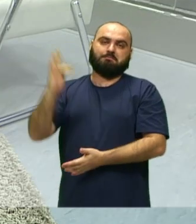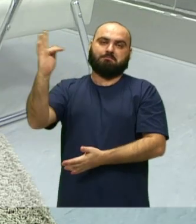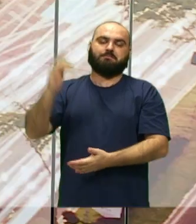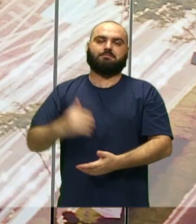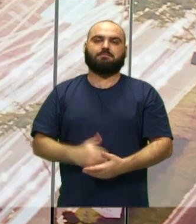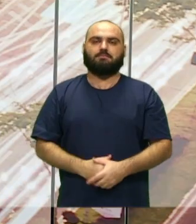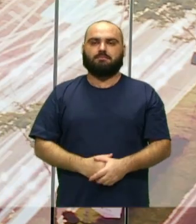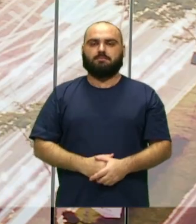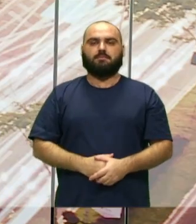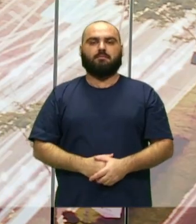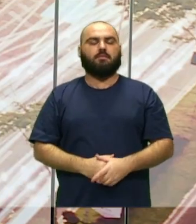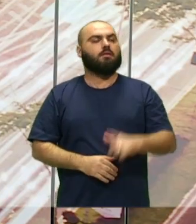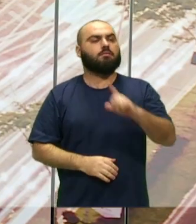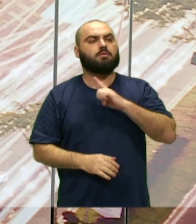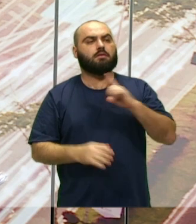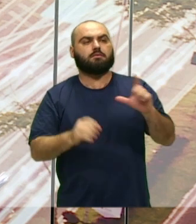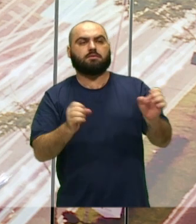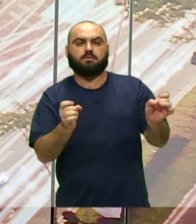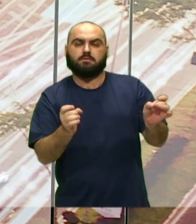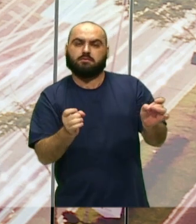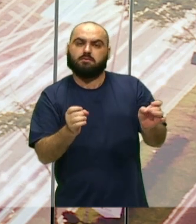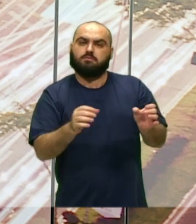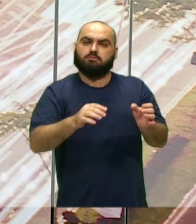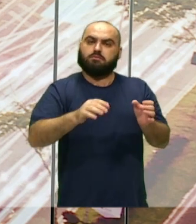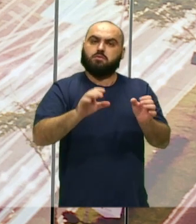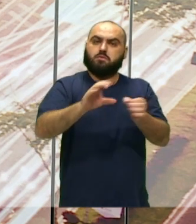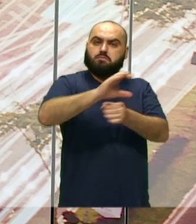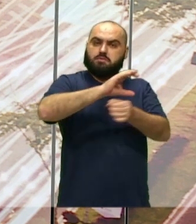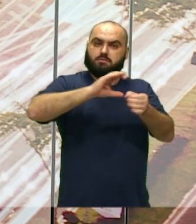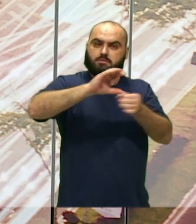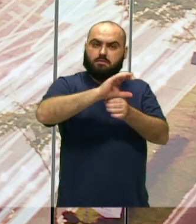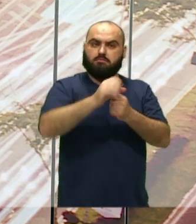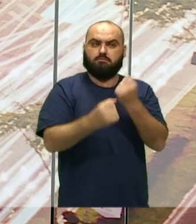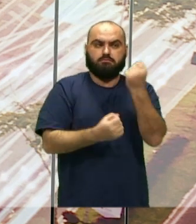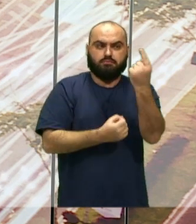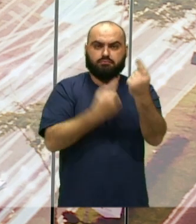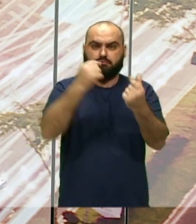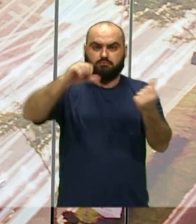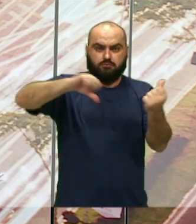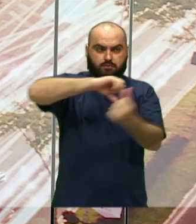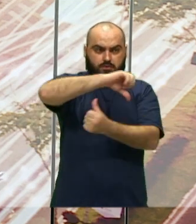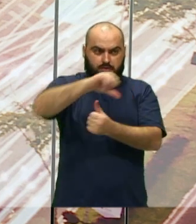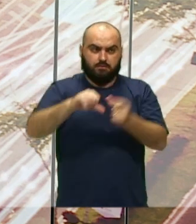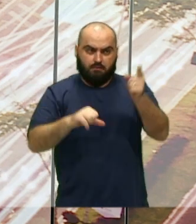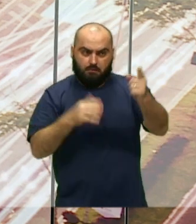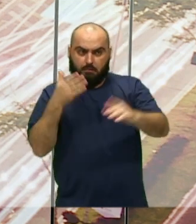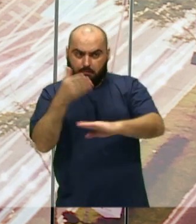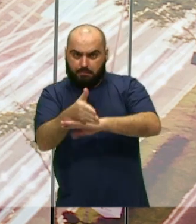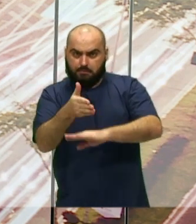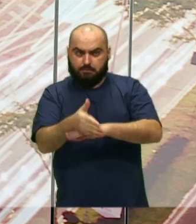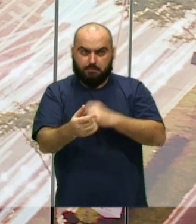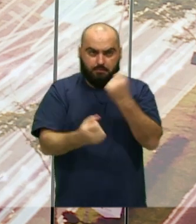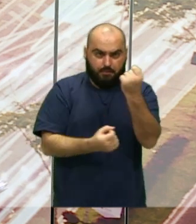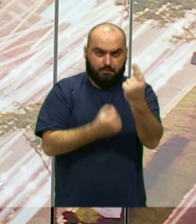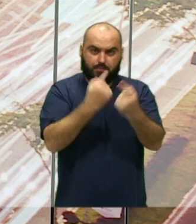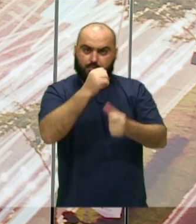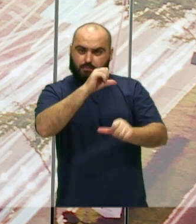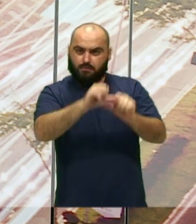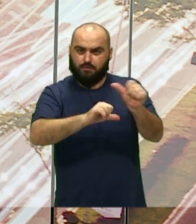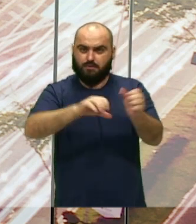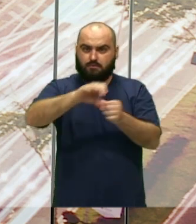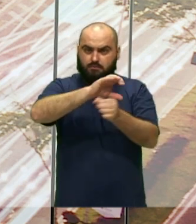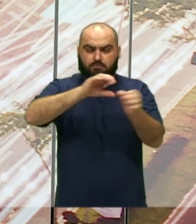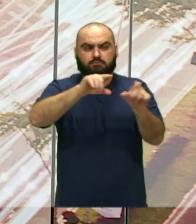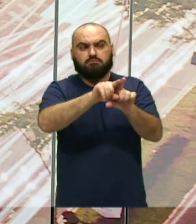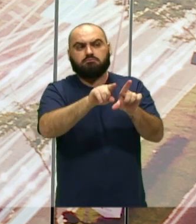a formação das comissões para o próximo biênio e houveram algumas mudanças na casa. A senhora também participou de algumas mudanças na formação. Como é